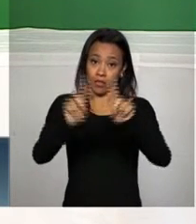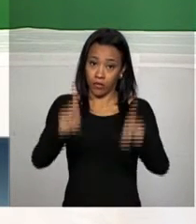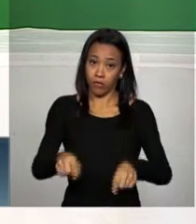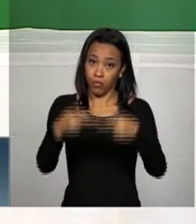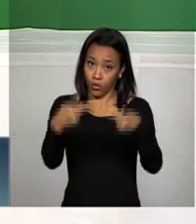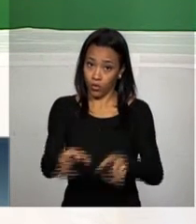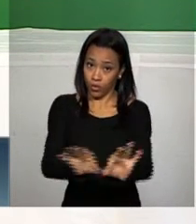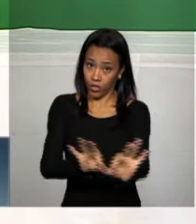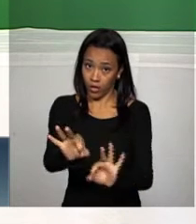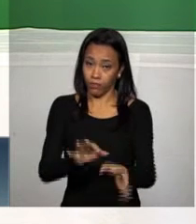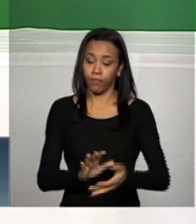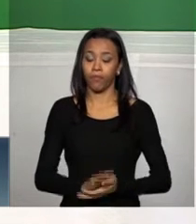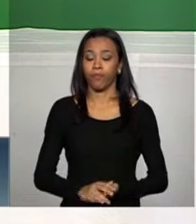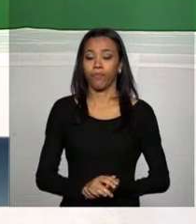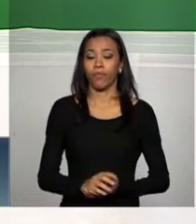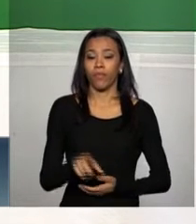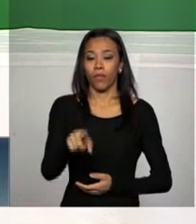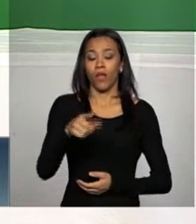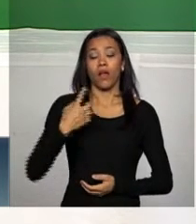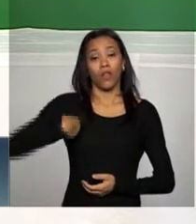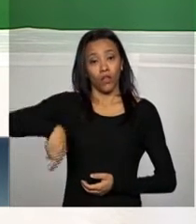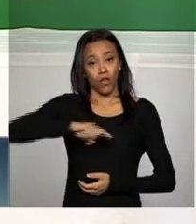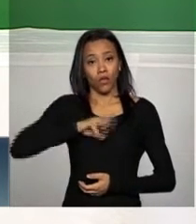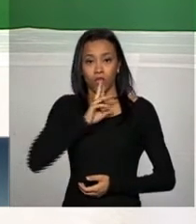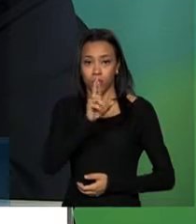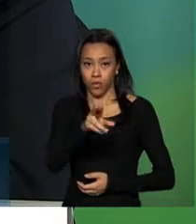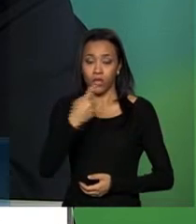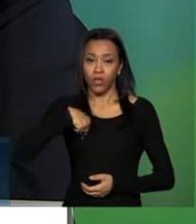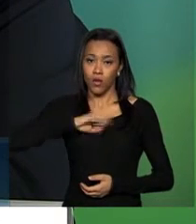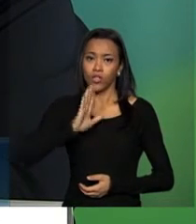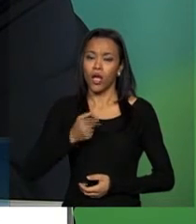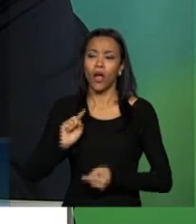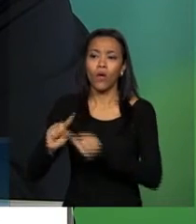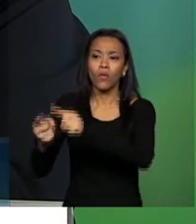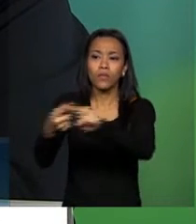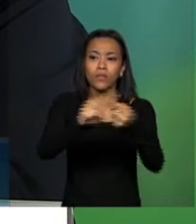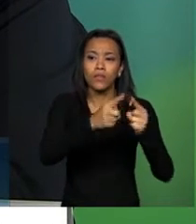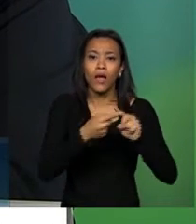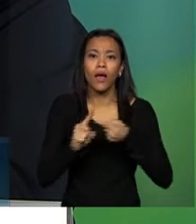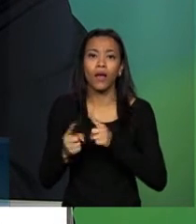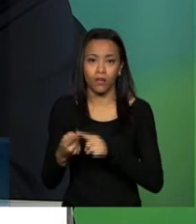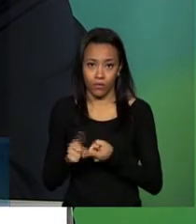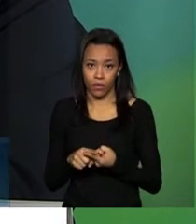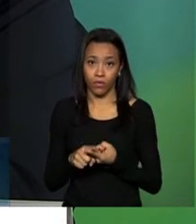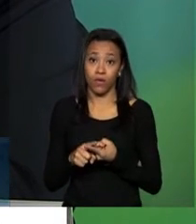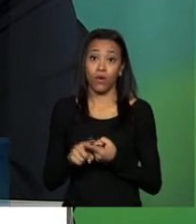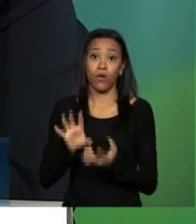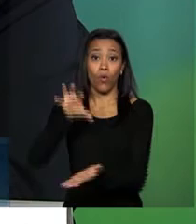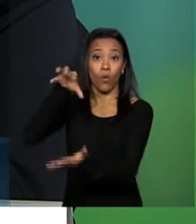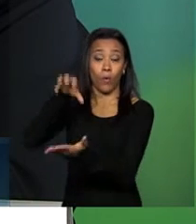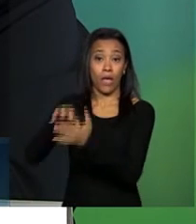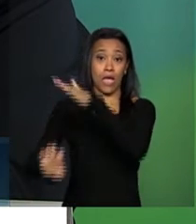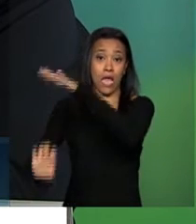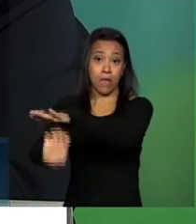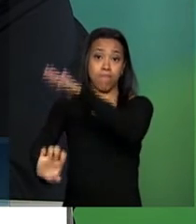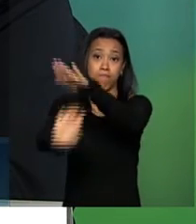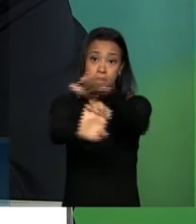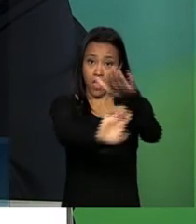comunidade exportadora, e não apenas com a comunidade exportadora, em todas as regiões do país. Por outro lado,